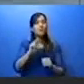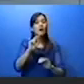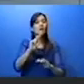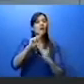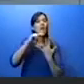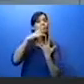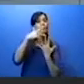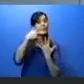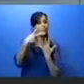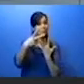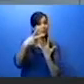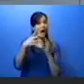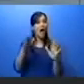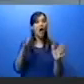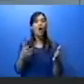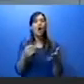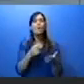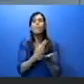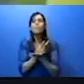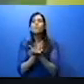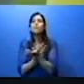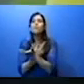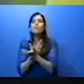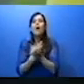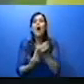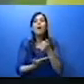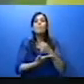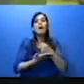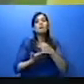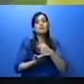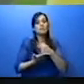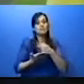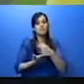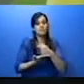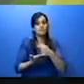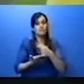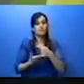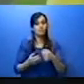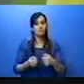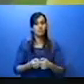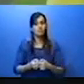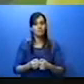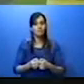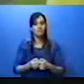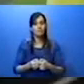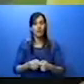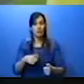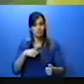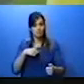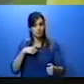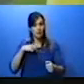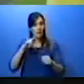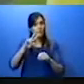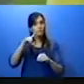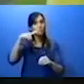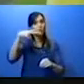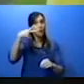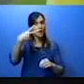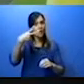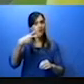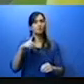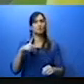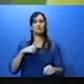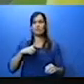procurando a base. Ó, a gente tem a potência, a gente tem o expoente e a gente está indo